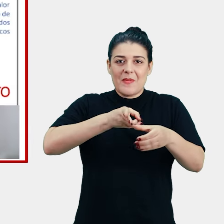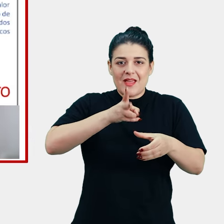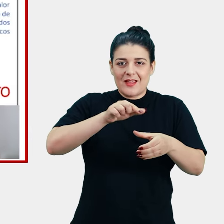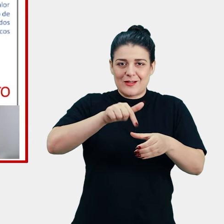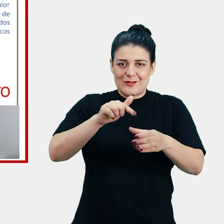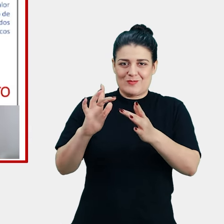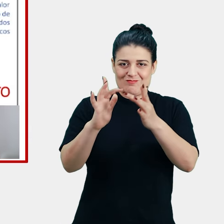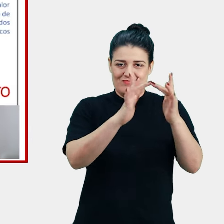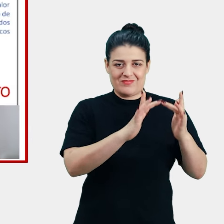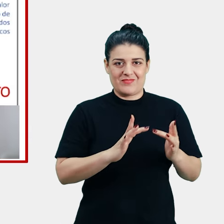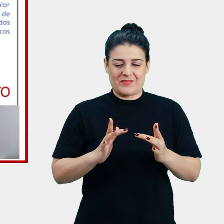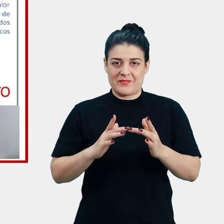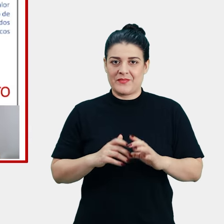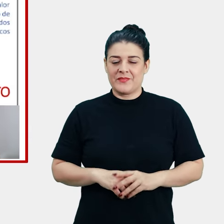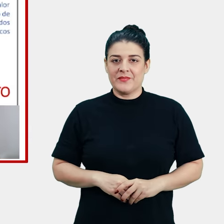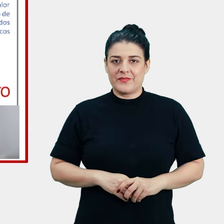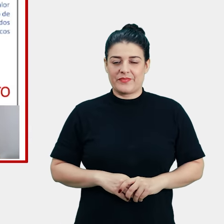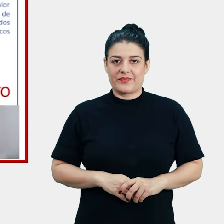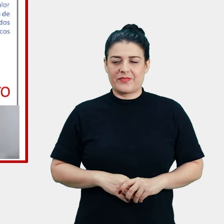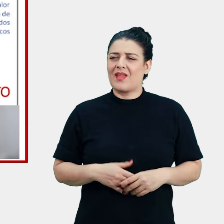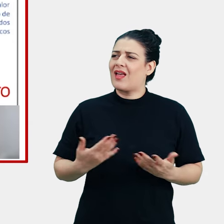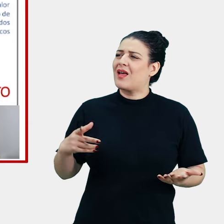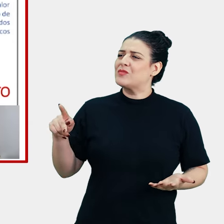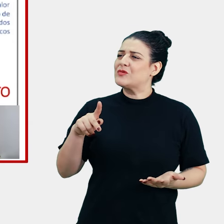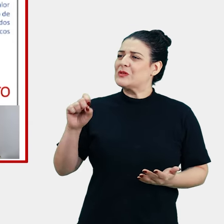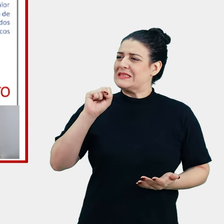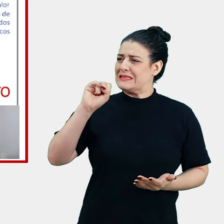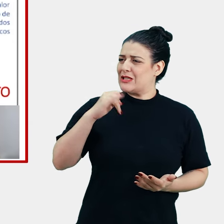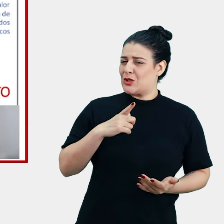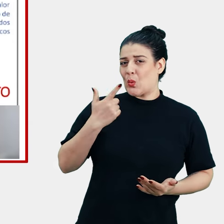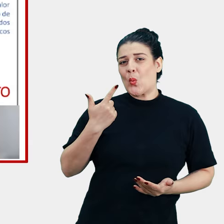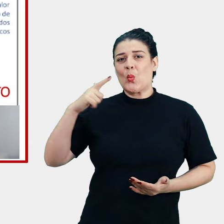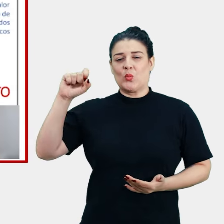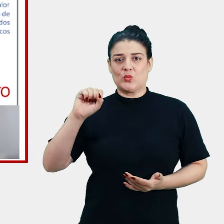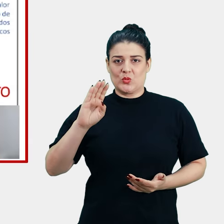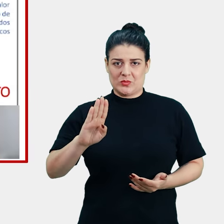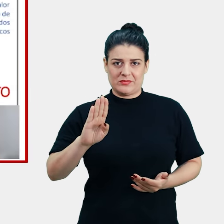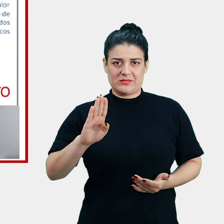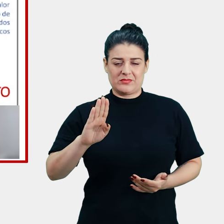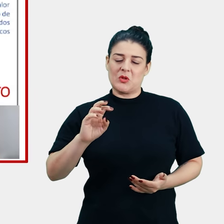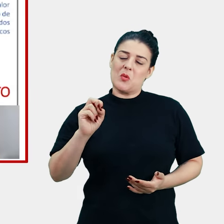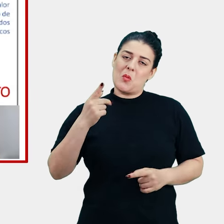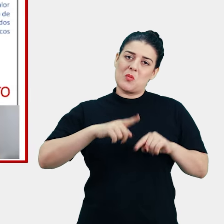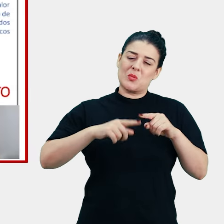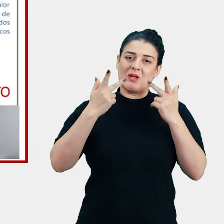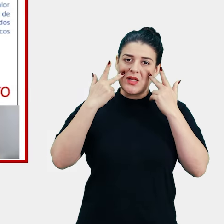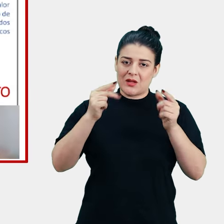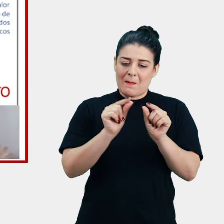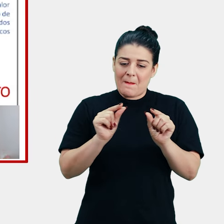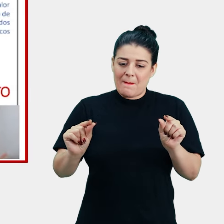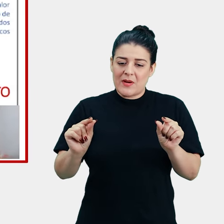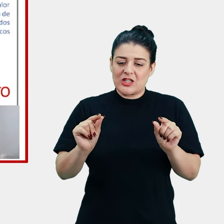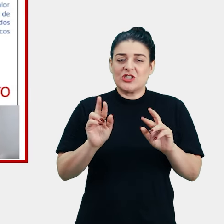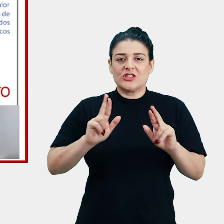network. Ah, Carla, mas e se eu tiver outra substância, um outro produto natural que fragmenta de